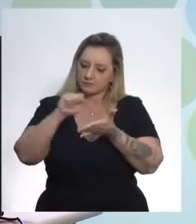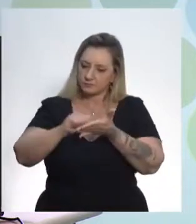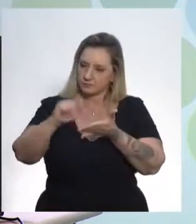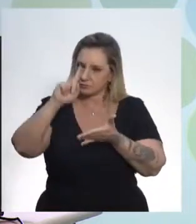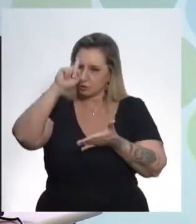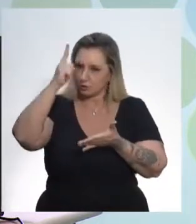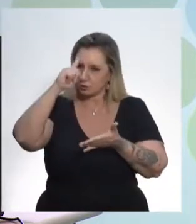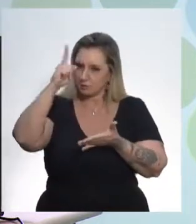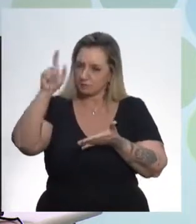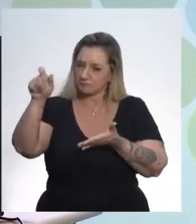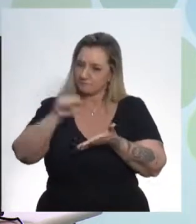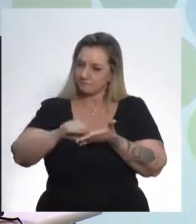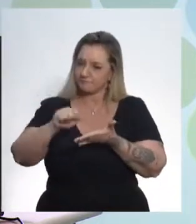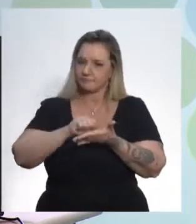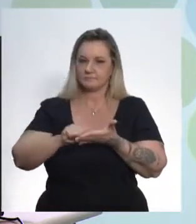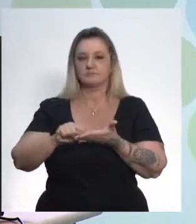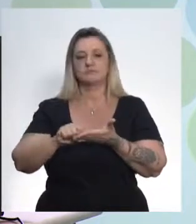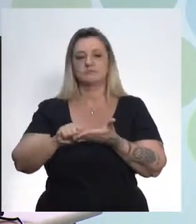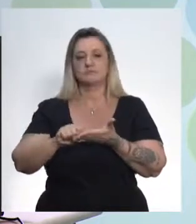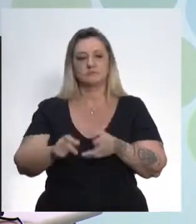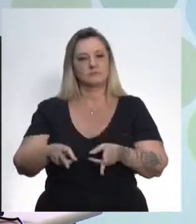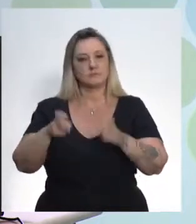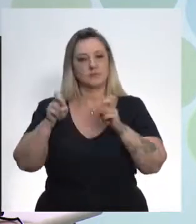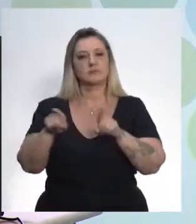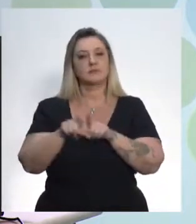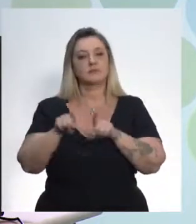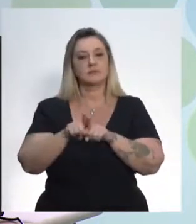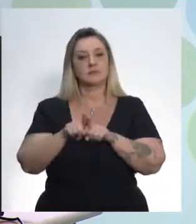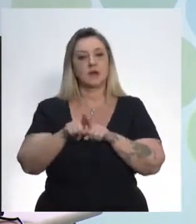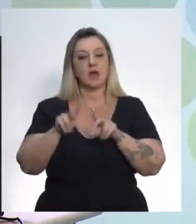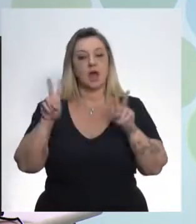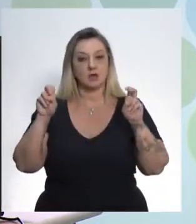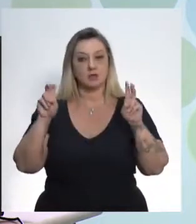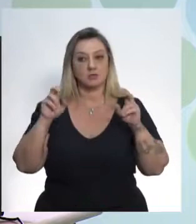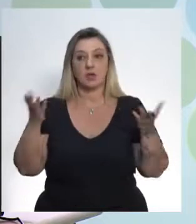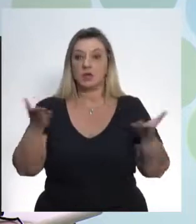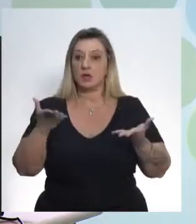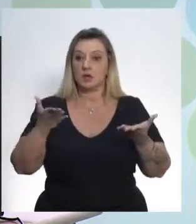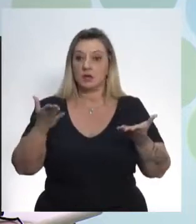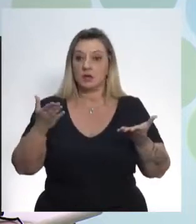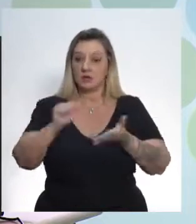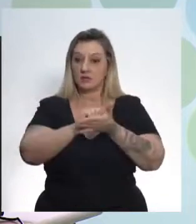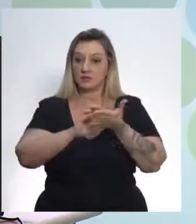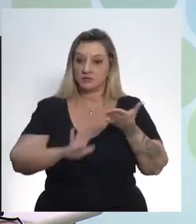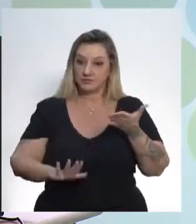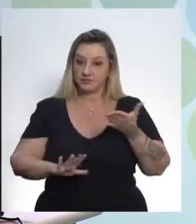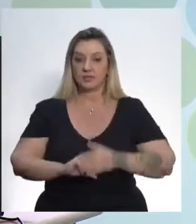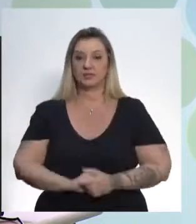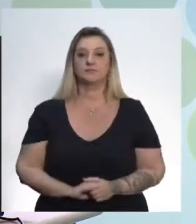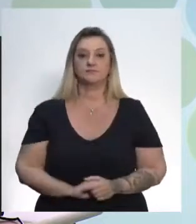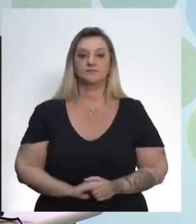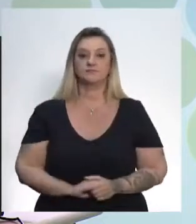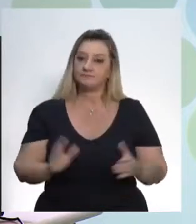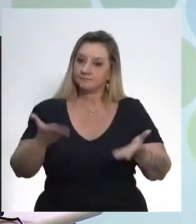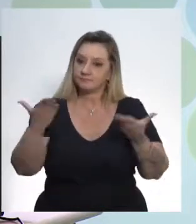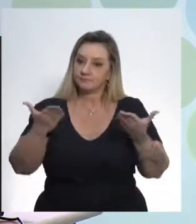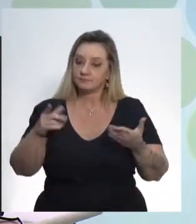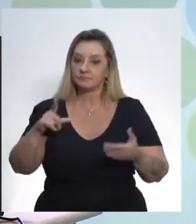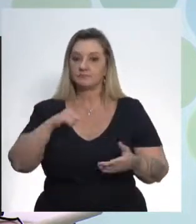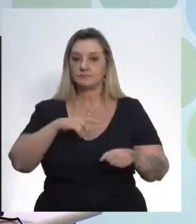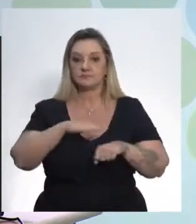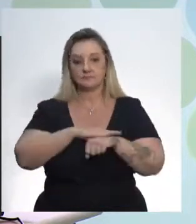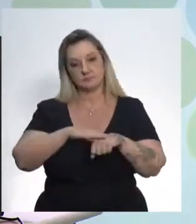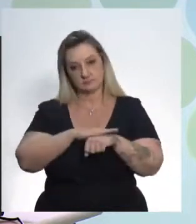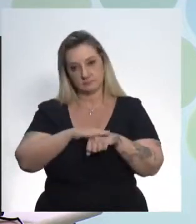nossas dúvidas, né, as nossas percepções sobre esse assunto. E agora vem a atividade, que vai propiciar que a gente converse